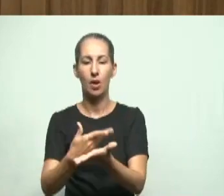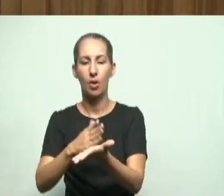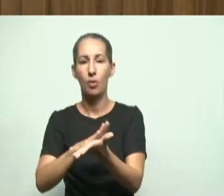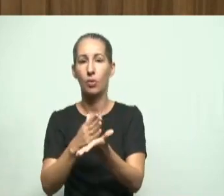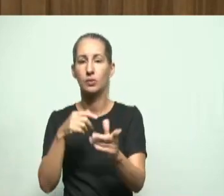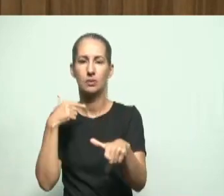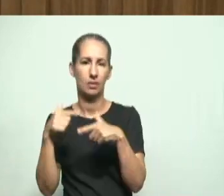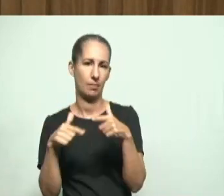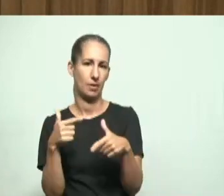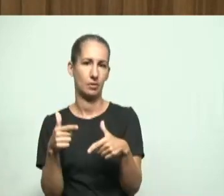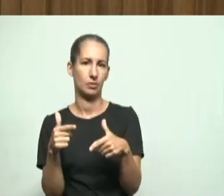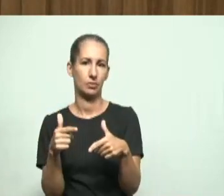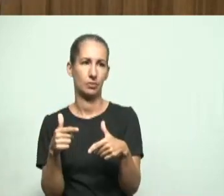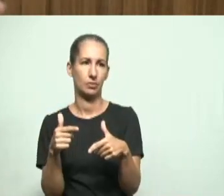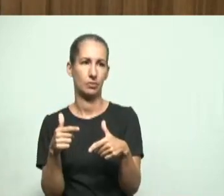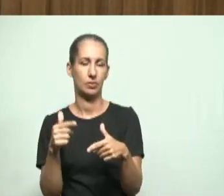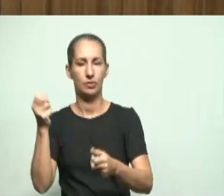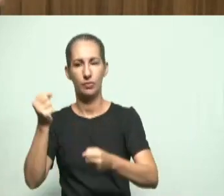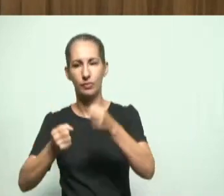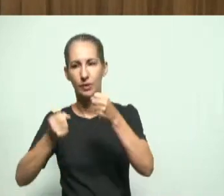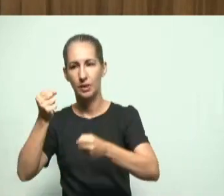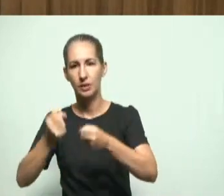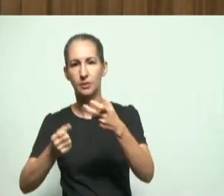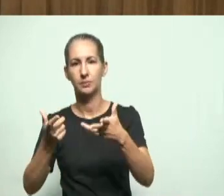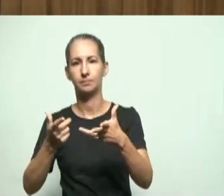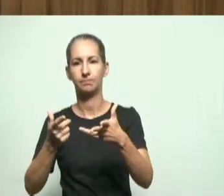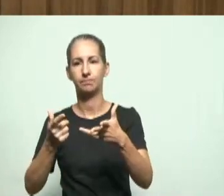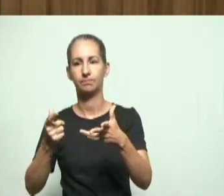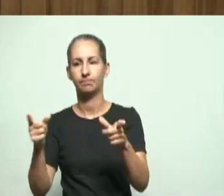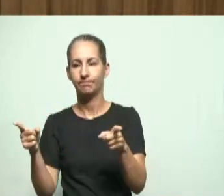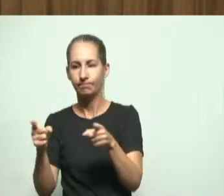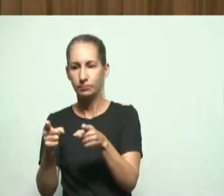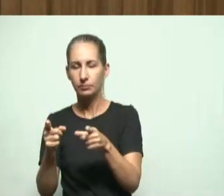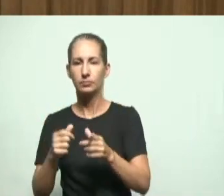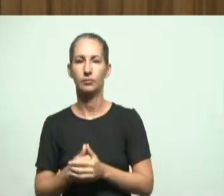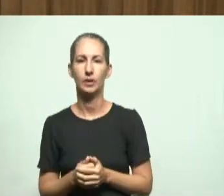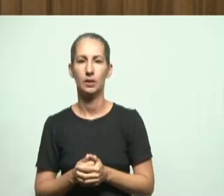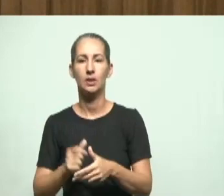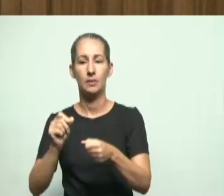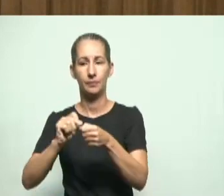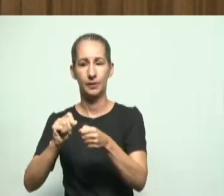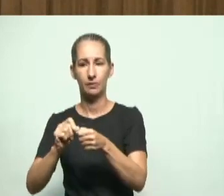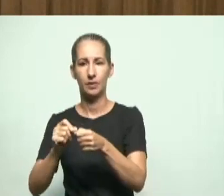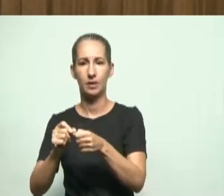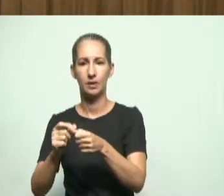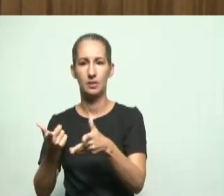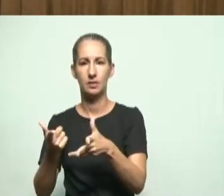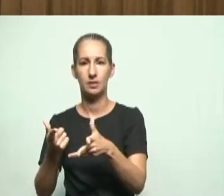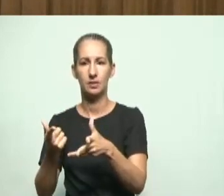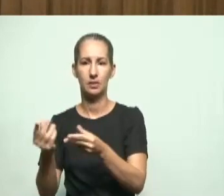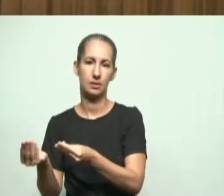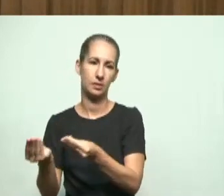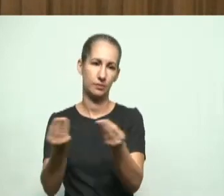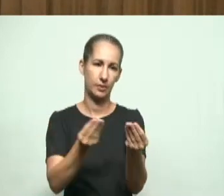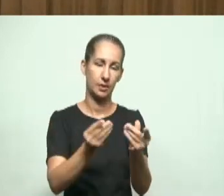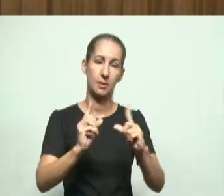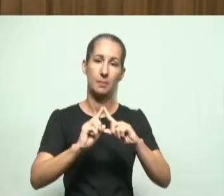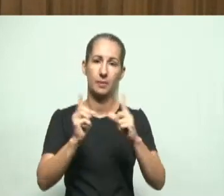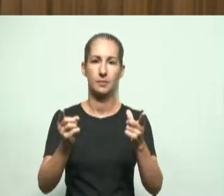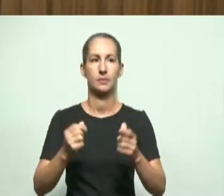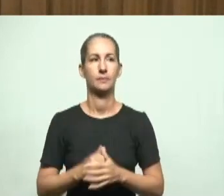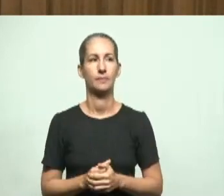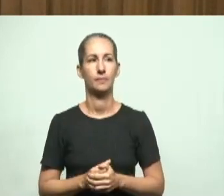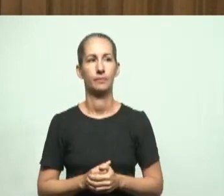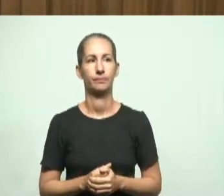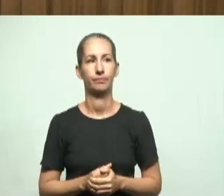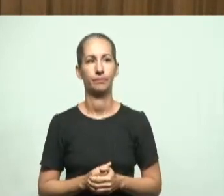que têm os seus veículos de pequeno porte, picapes, que fazem esse serviço de frete. Porém, não